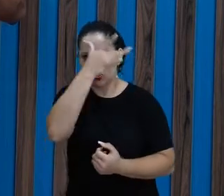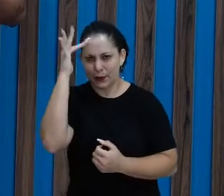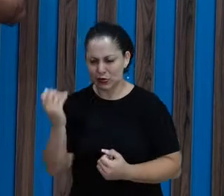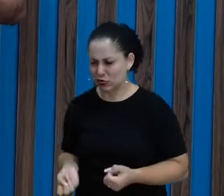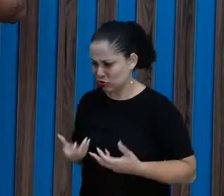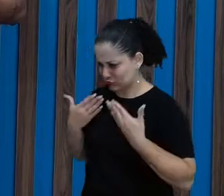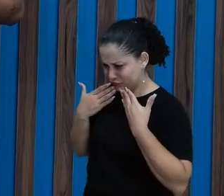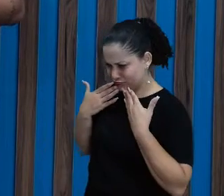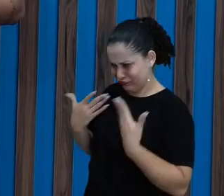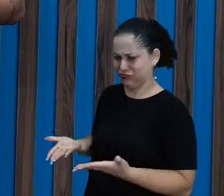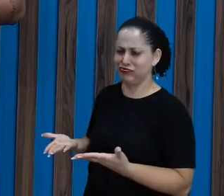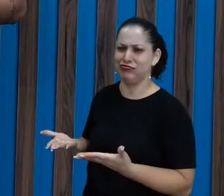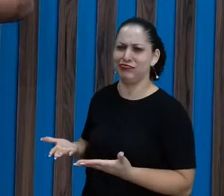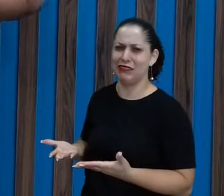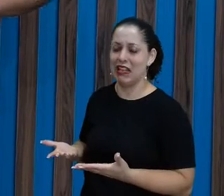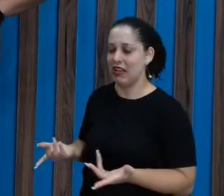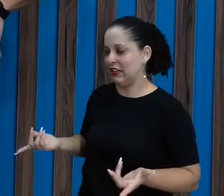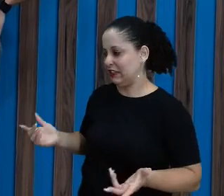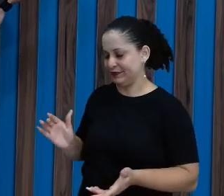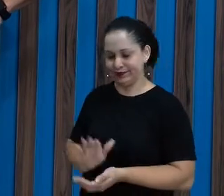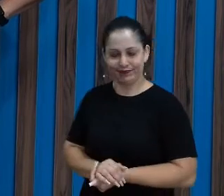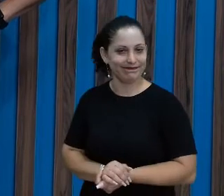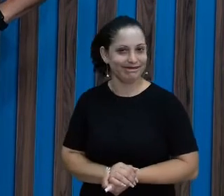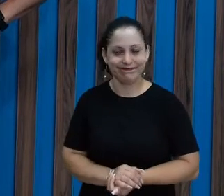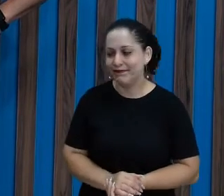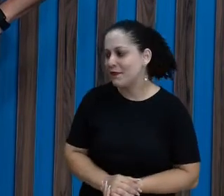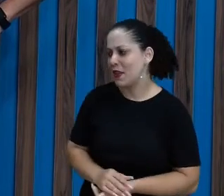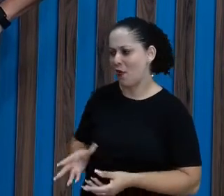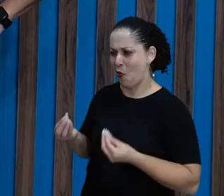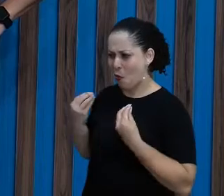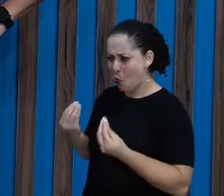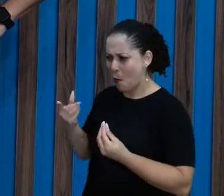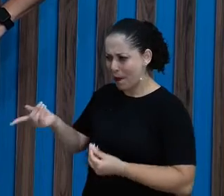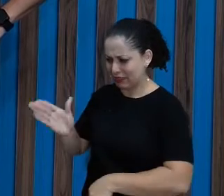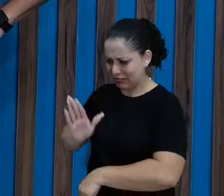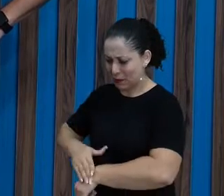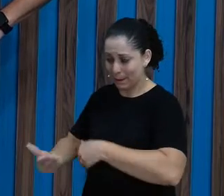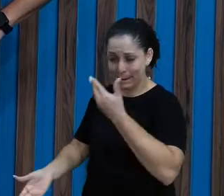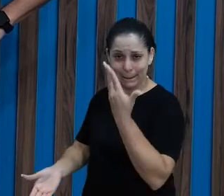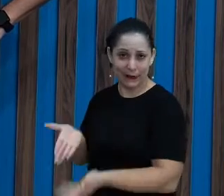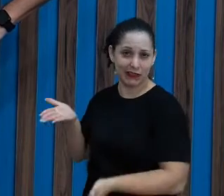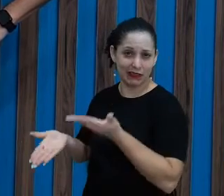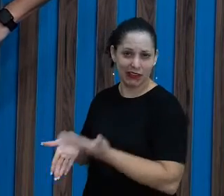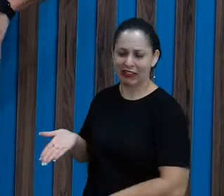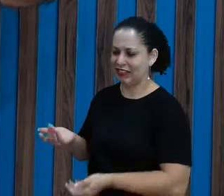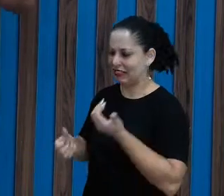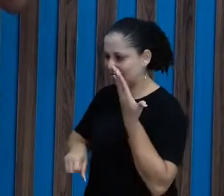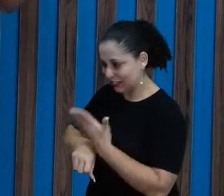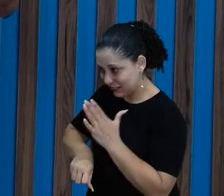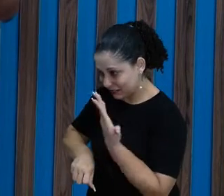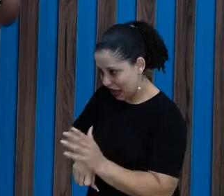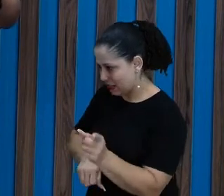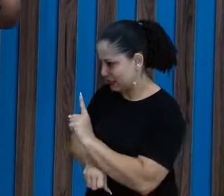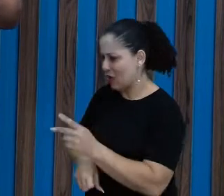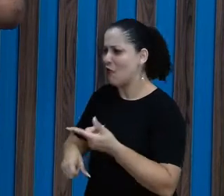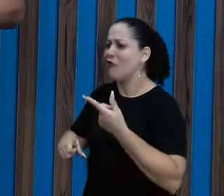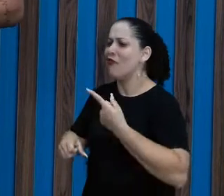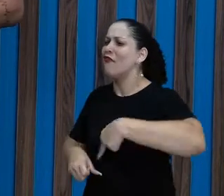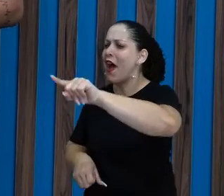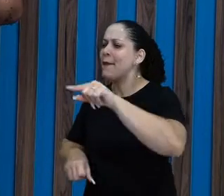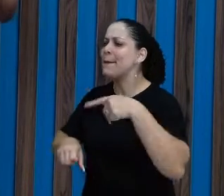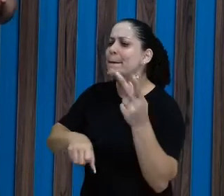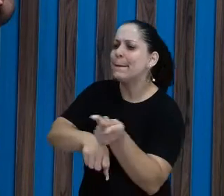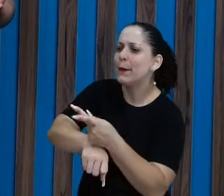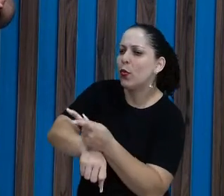elas tendem a dizer assim, rapaz, mas porque isso é perca de tempo, faz isso não, vai procurar alguma ocupação,